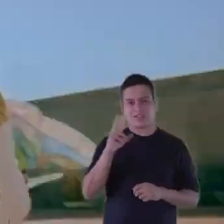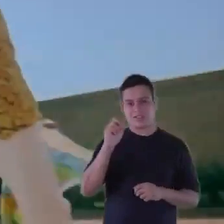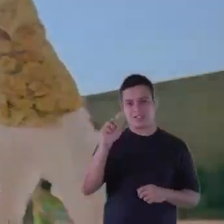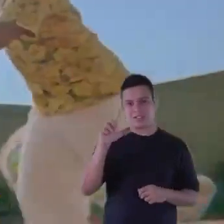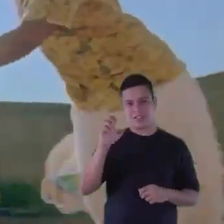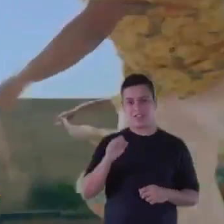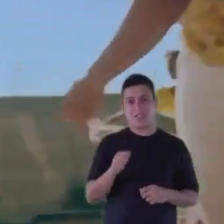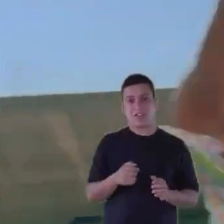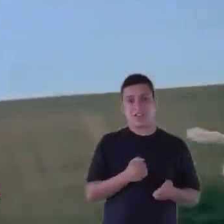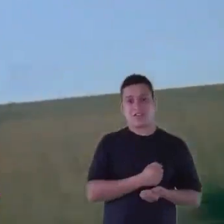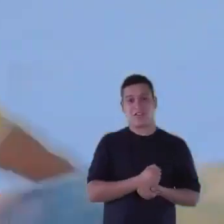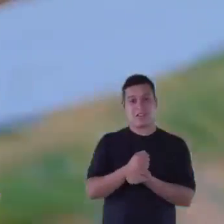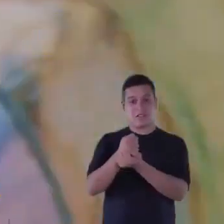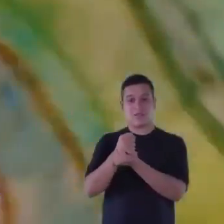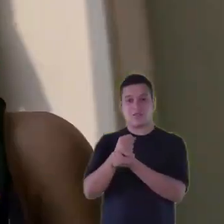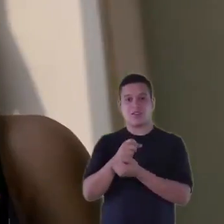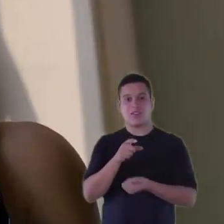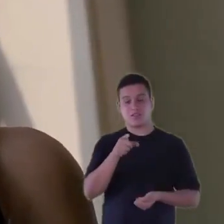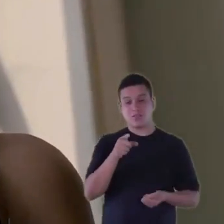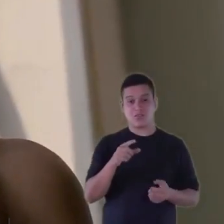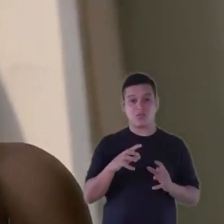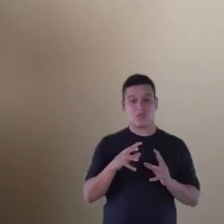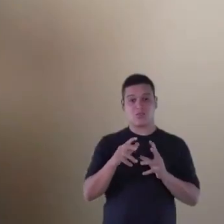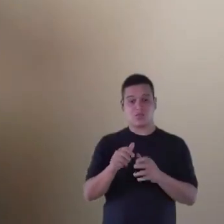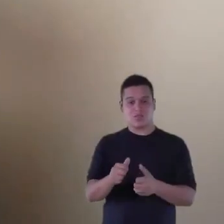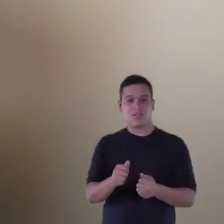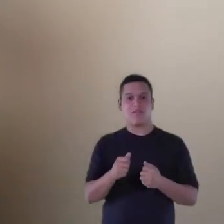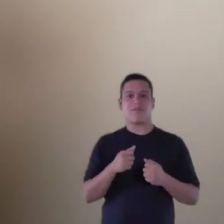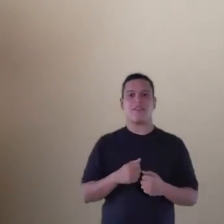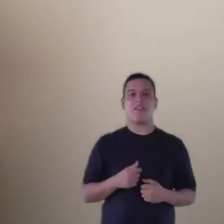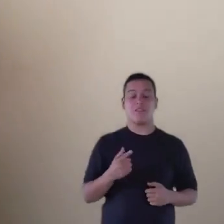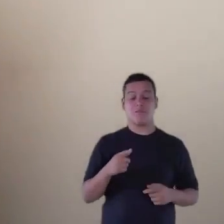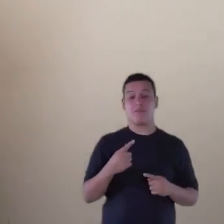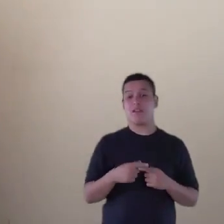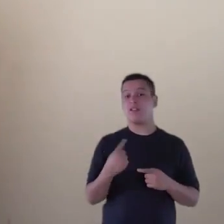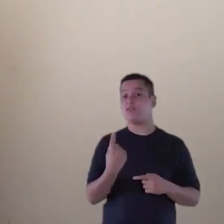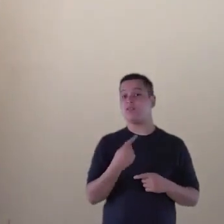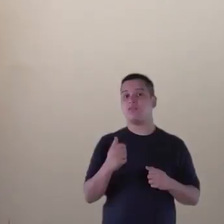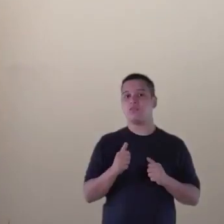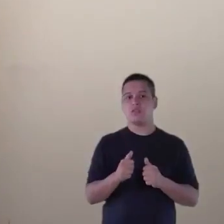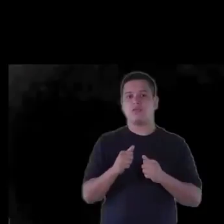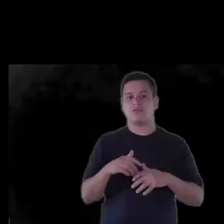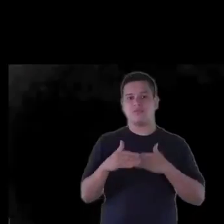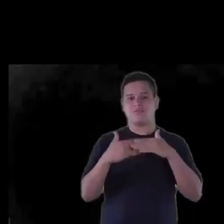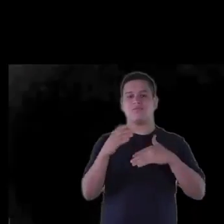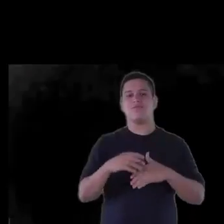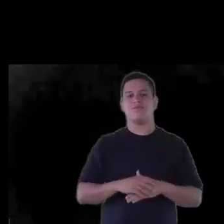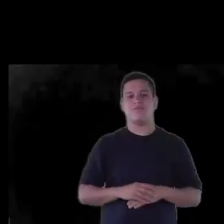Apoiando e valorizando nossa cultura, crescemos e evoluímos juntos.